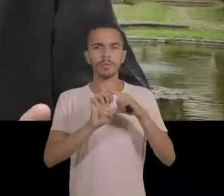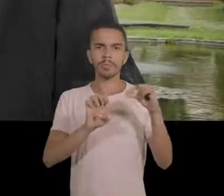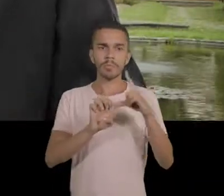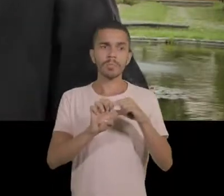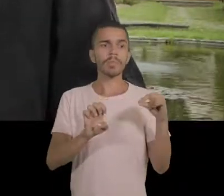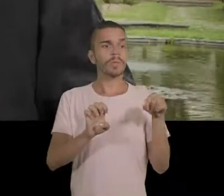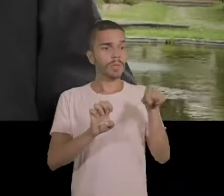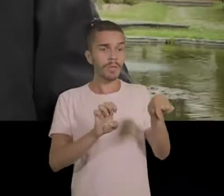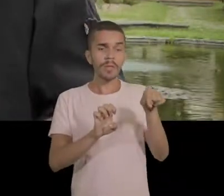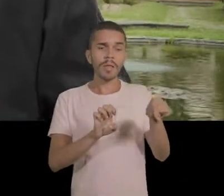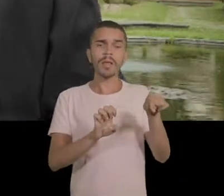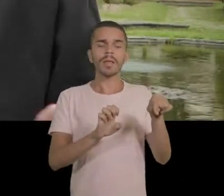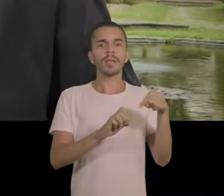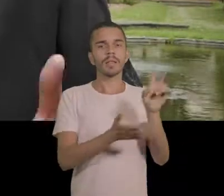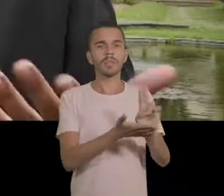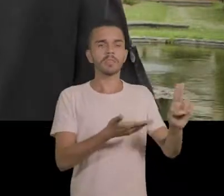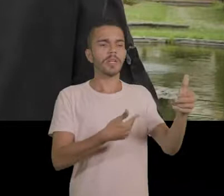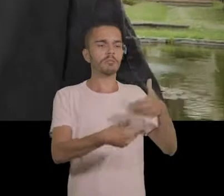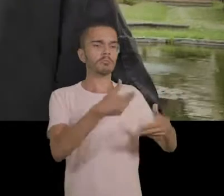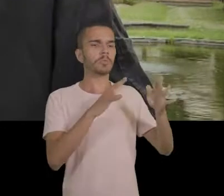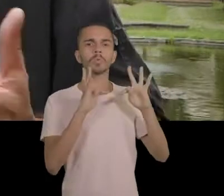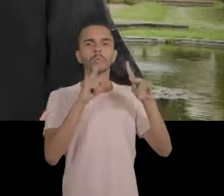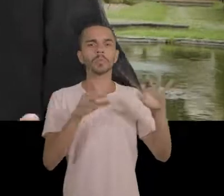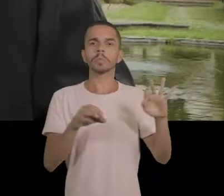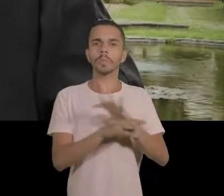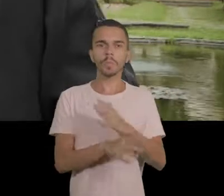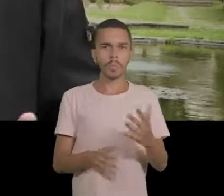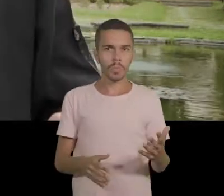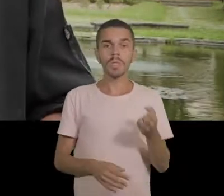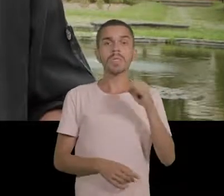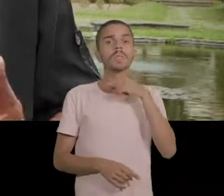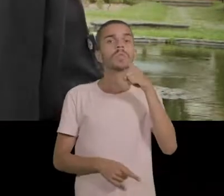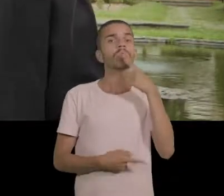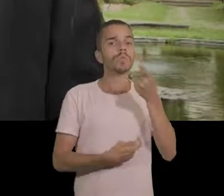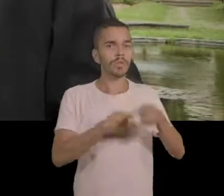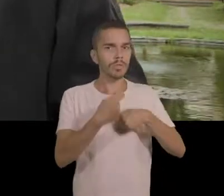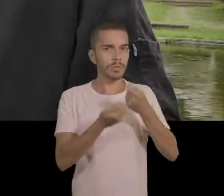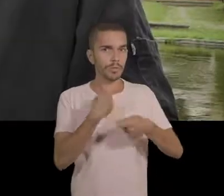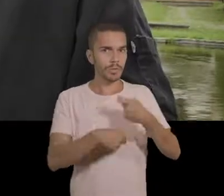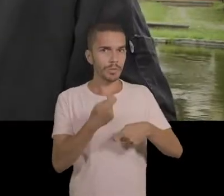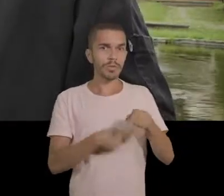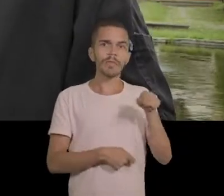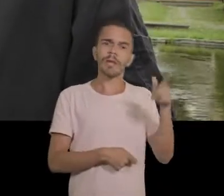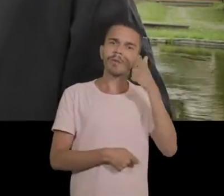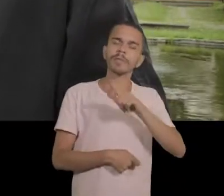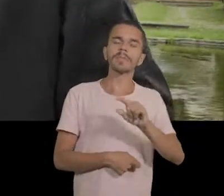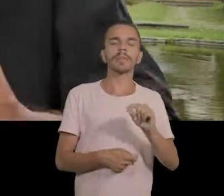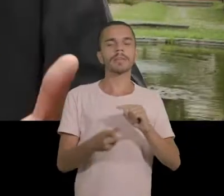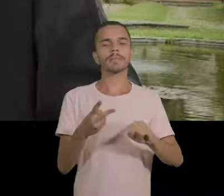preciso como empreendedor. Eu preciso de orientações administrativas, a universidade tem. Eu preciso de orientações na parte